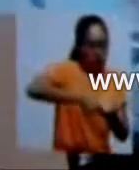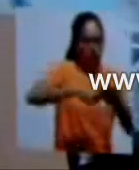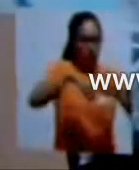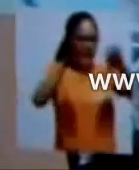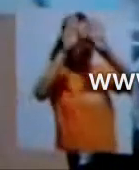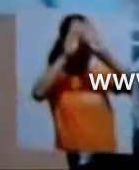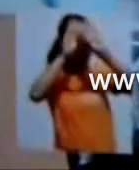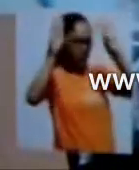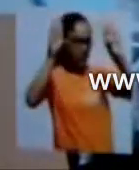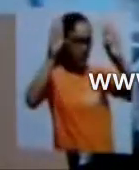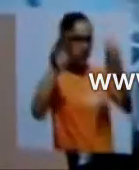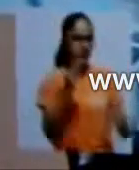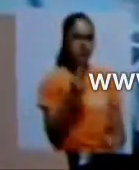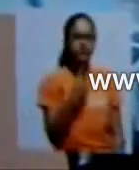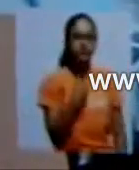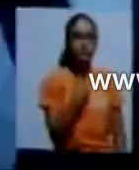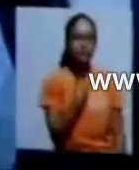céu?